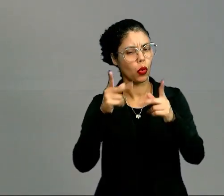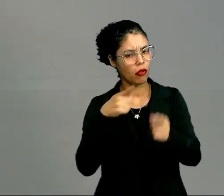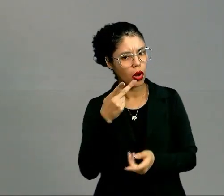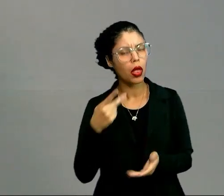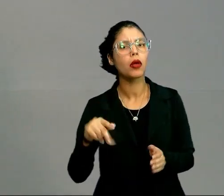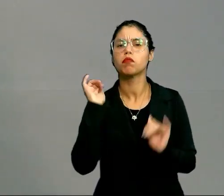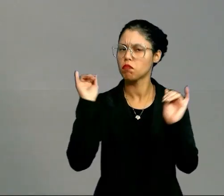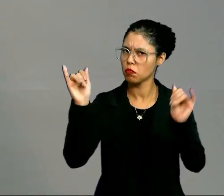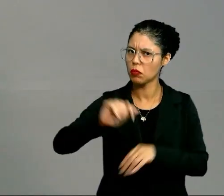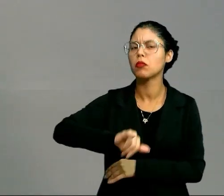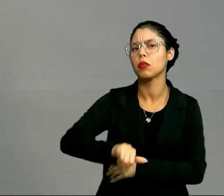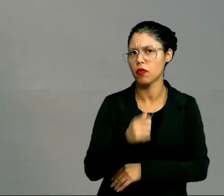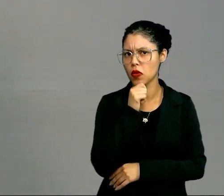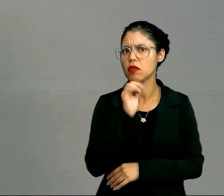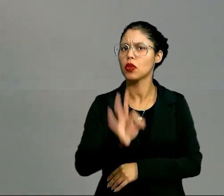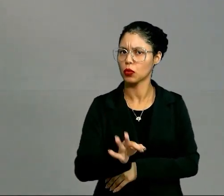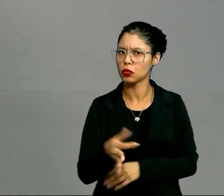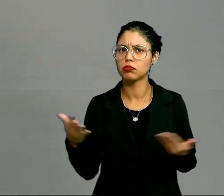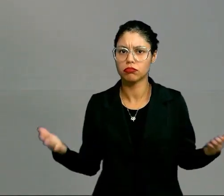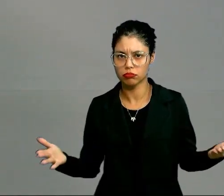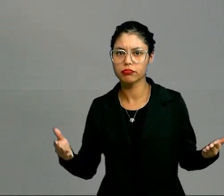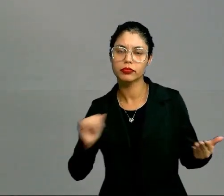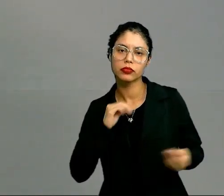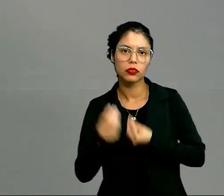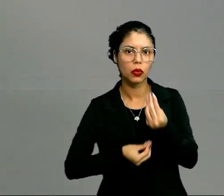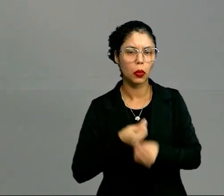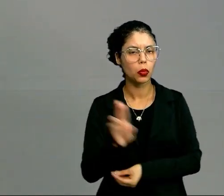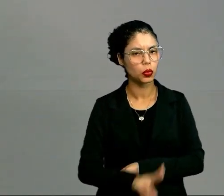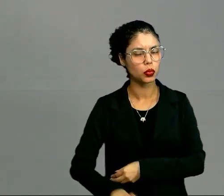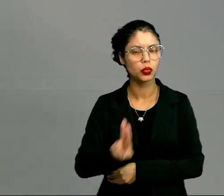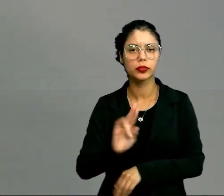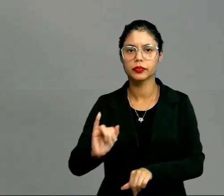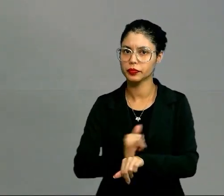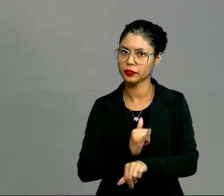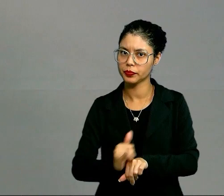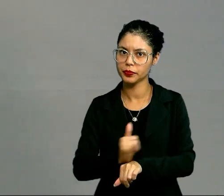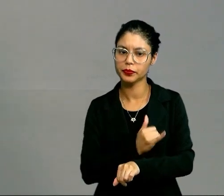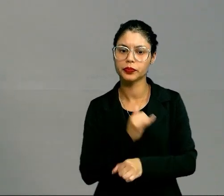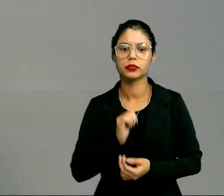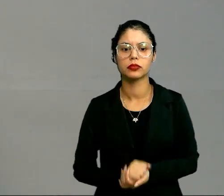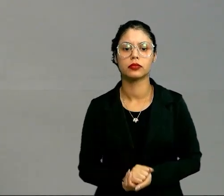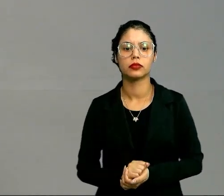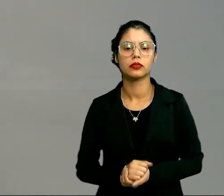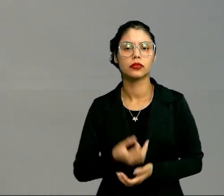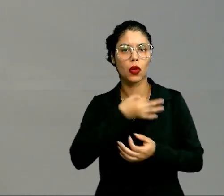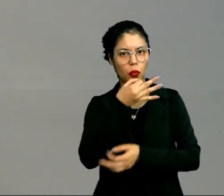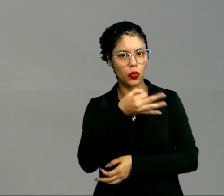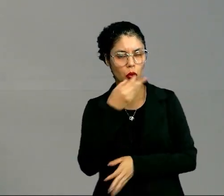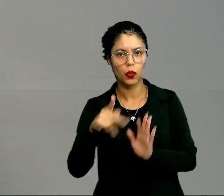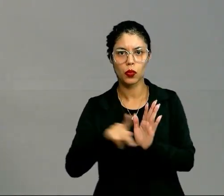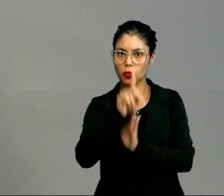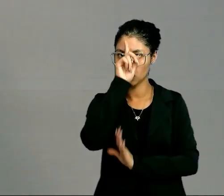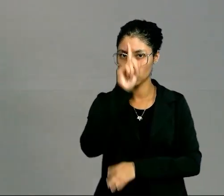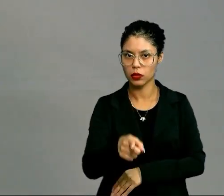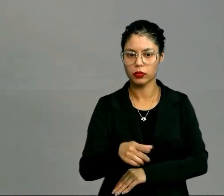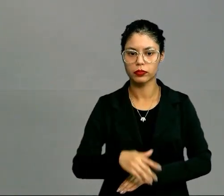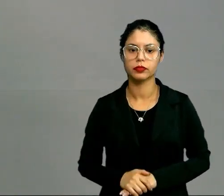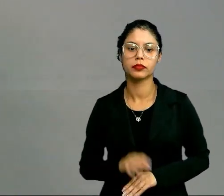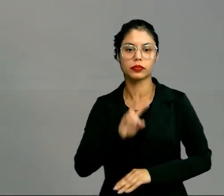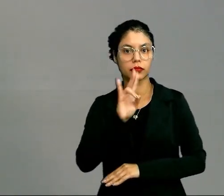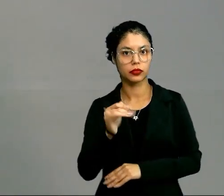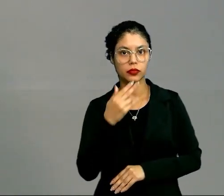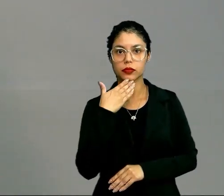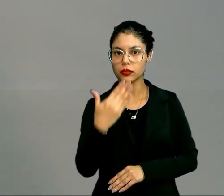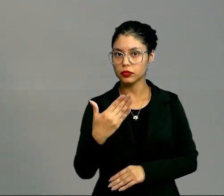falar provavelmente está correto. Já posso utilizar isso como estratégia, né, argumentativa de autoridade. Vai que a